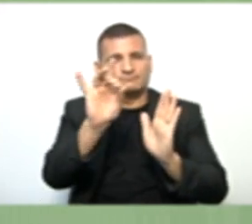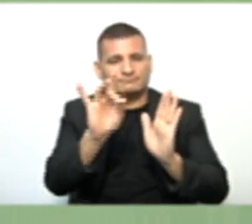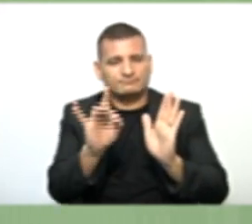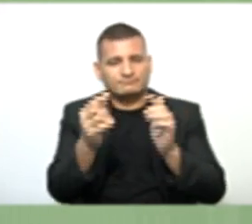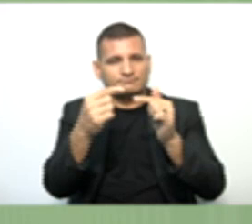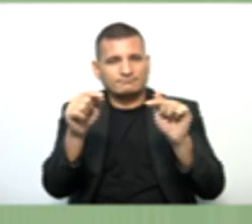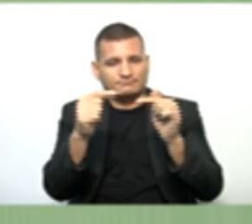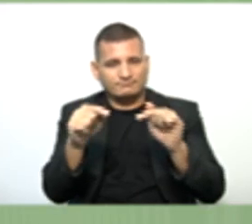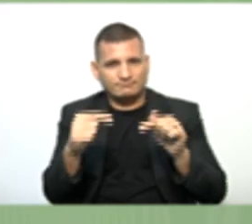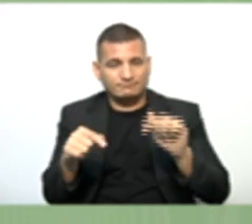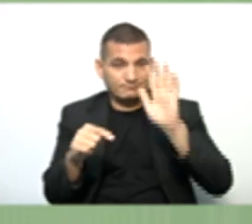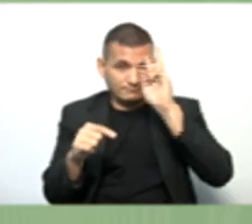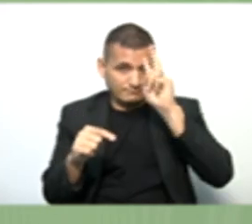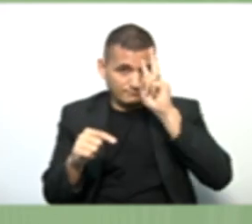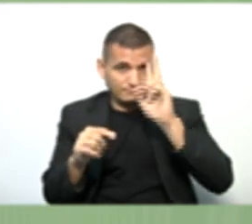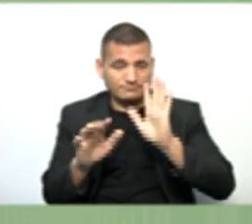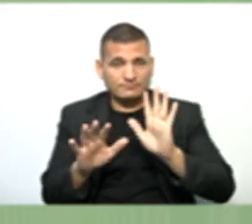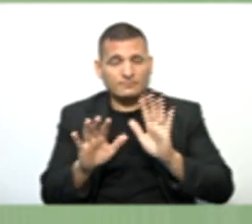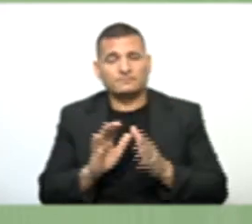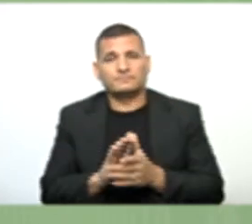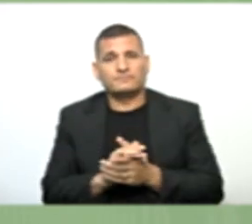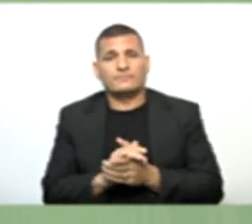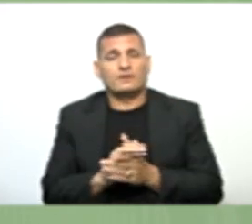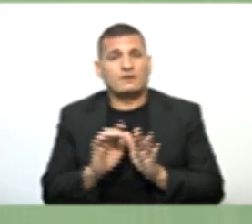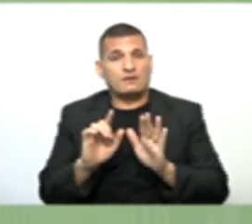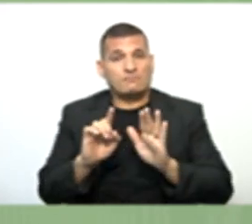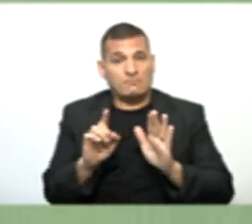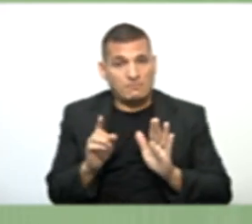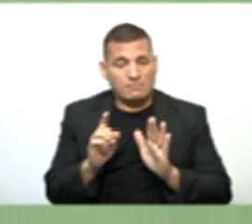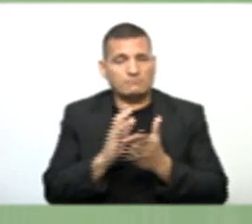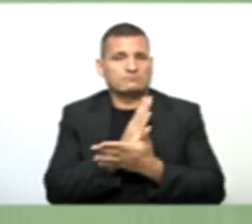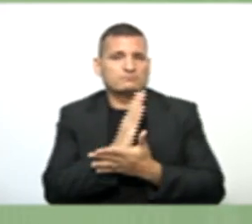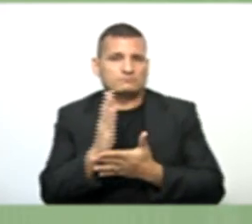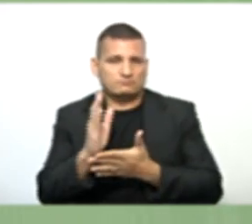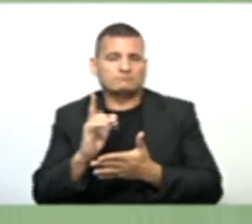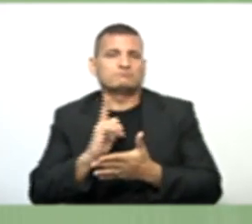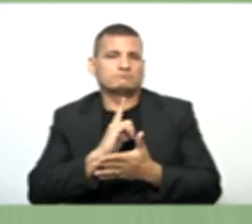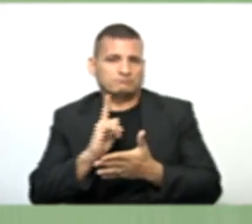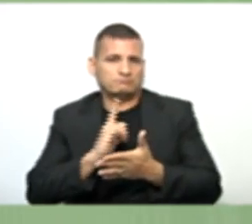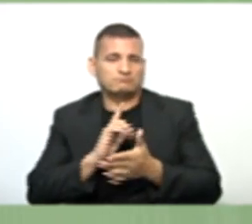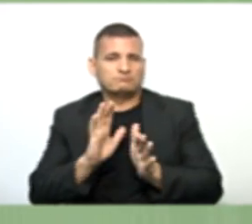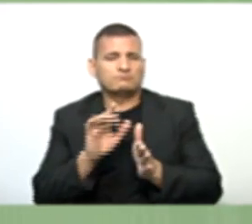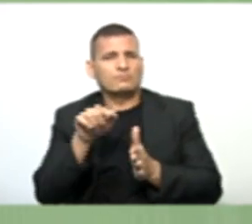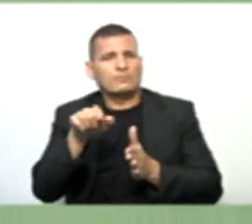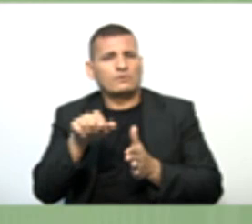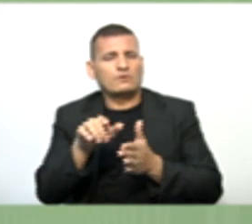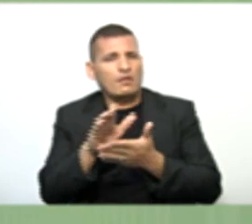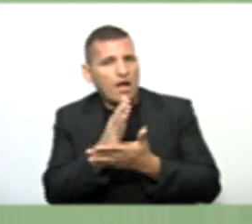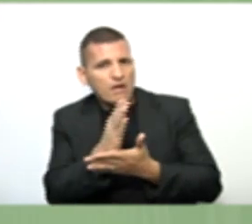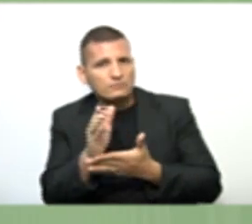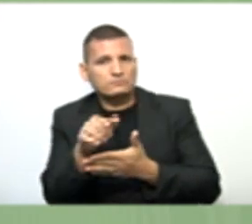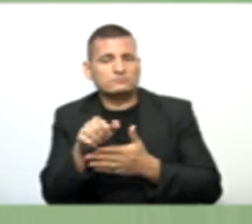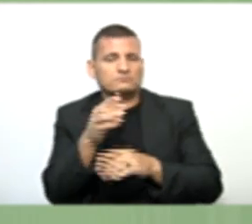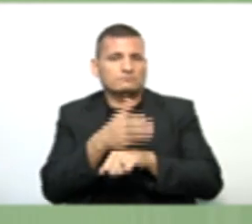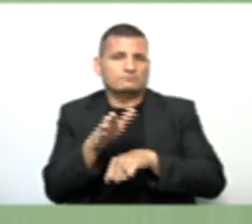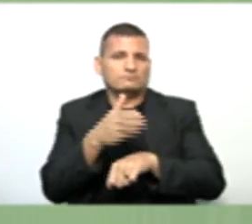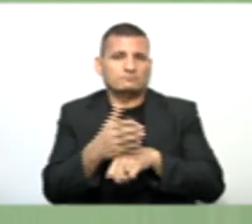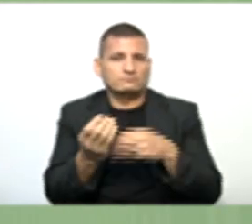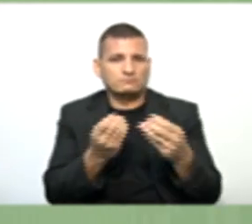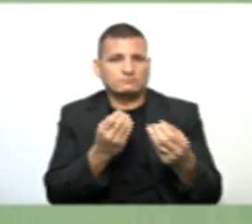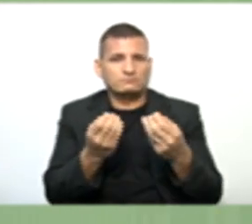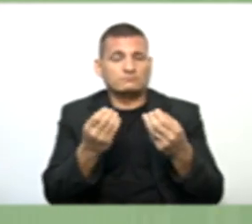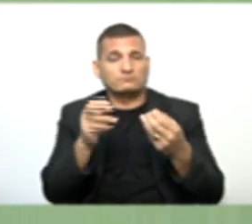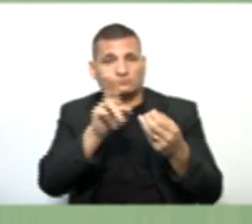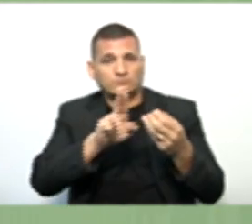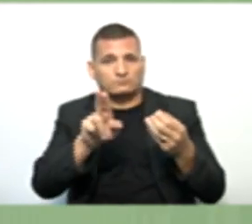outro. Porém, existem exceções. E, para pôr em prática essas exceções, nós utilizamos as estruturas